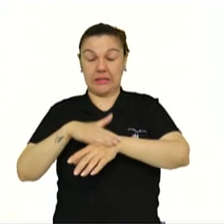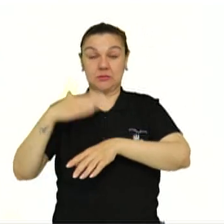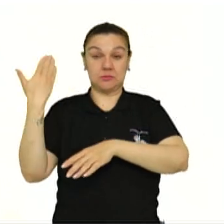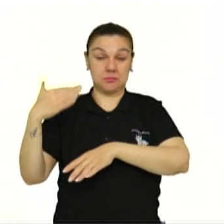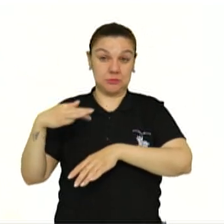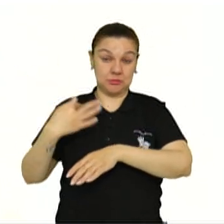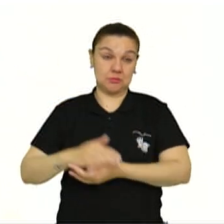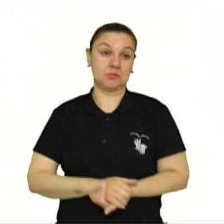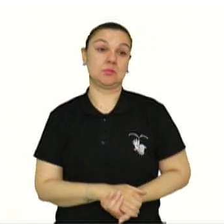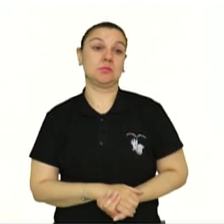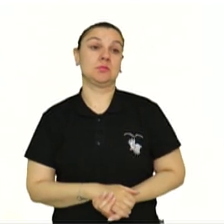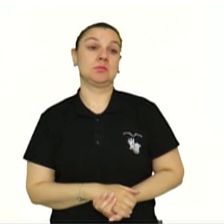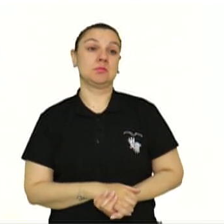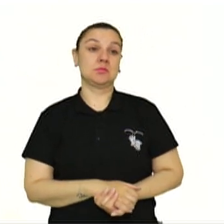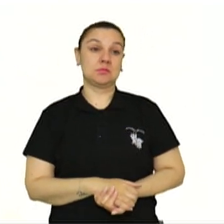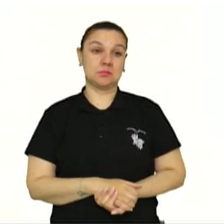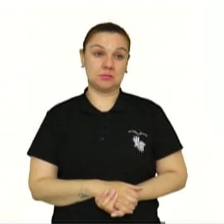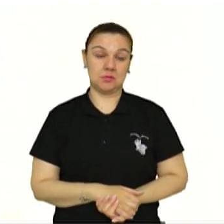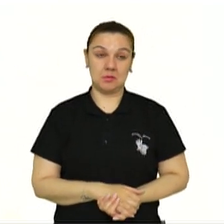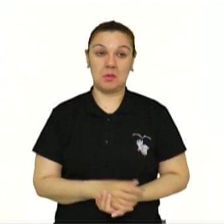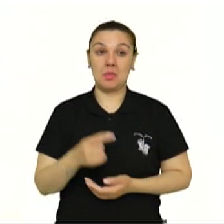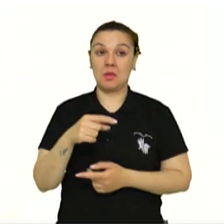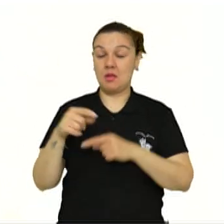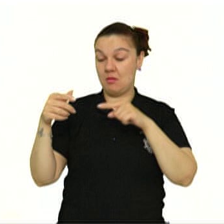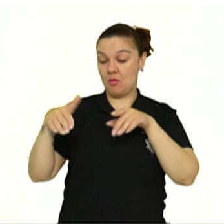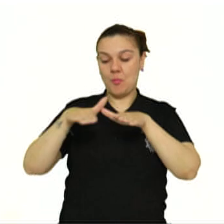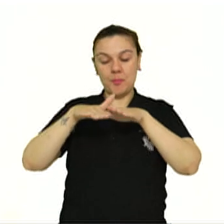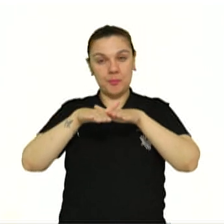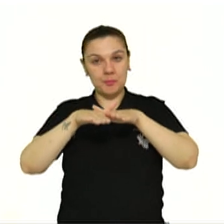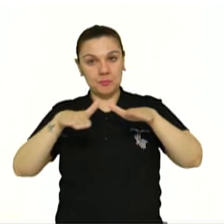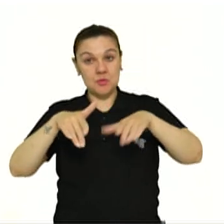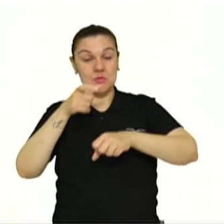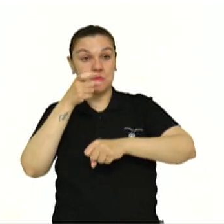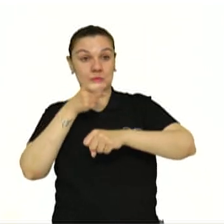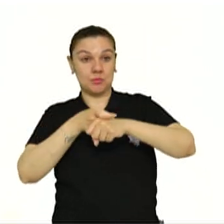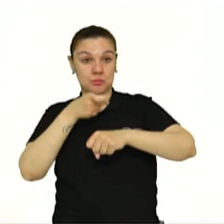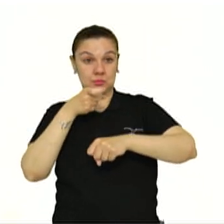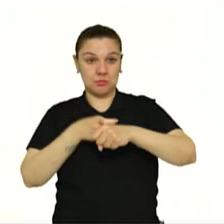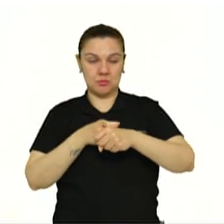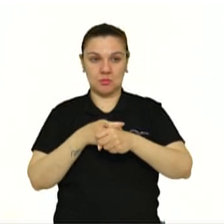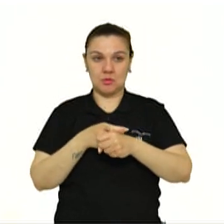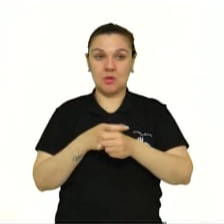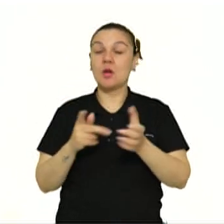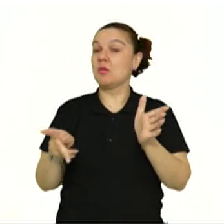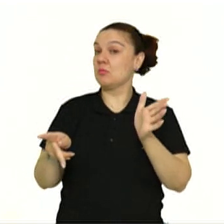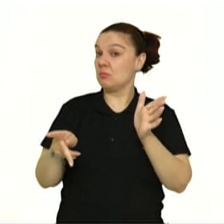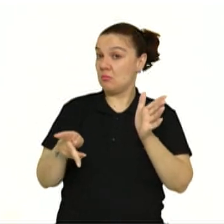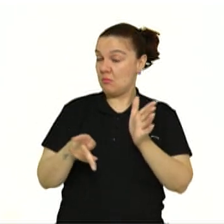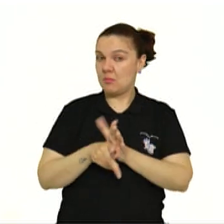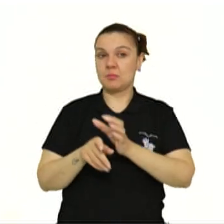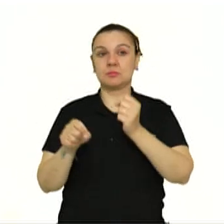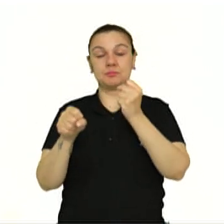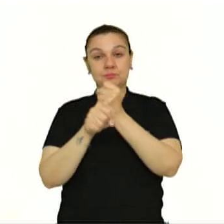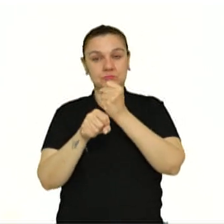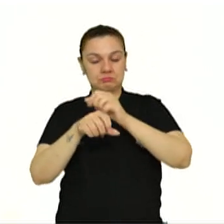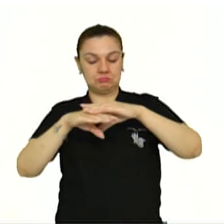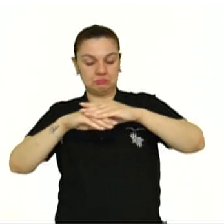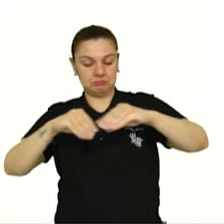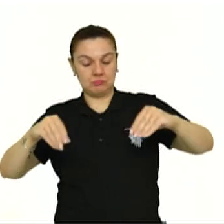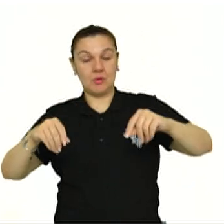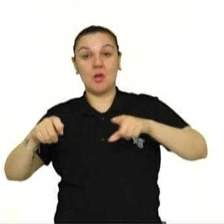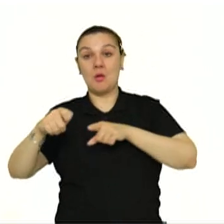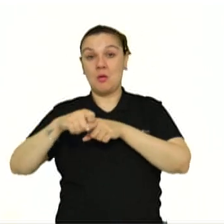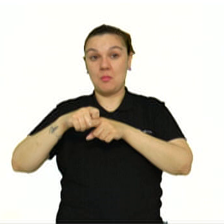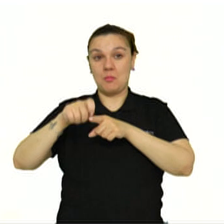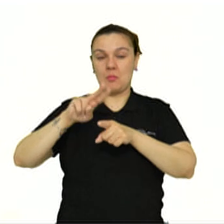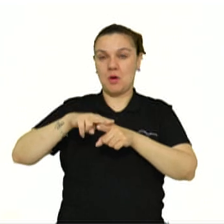machuca. Então, essa é a quadra de saibro. Tem o piso duro, né, que é o hardcourt, que é o cimento, borracha